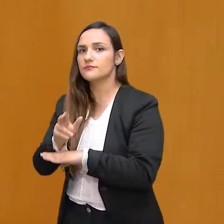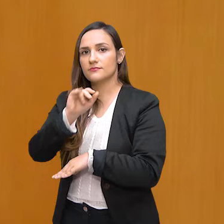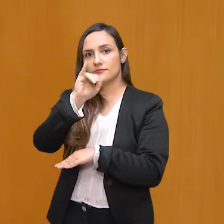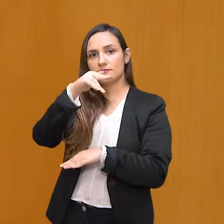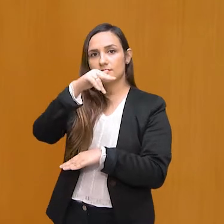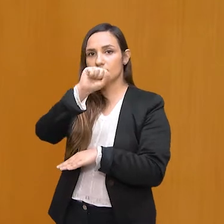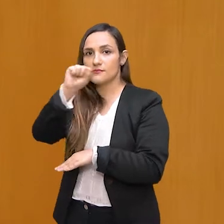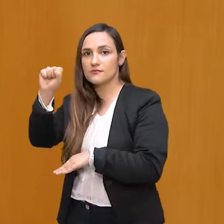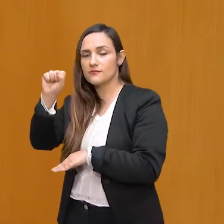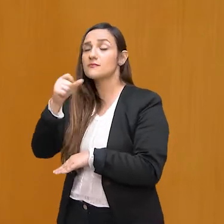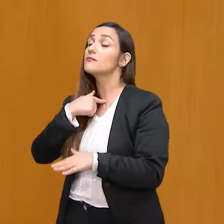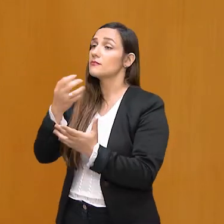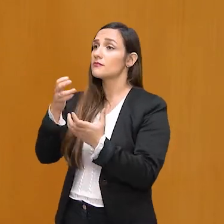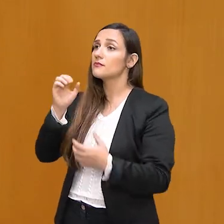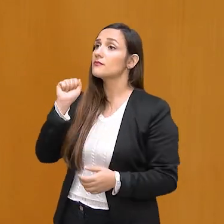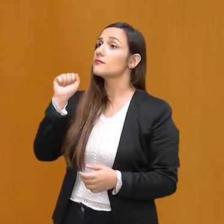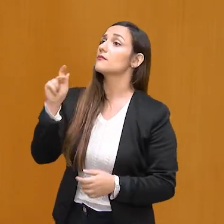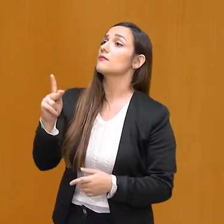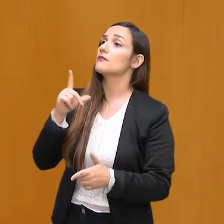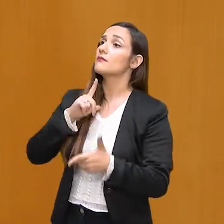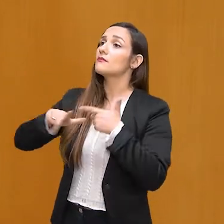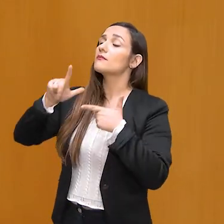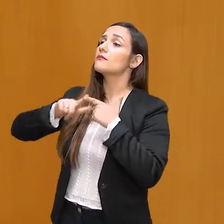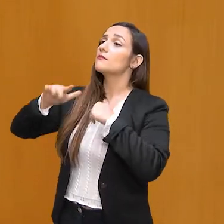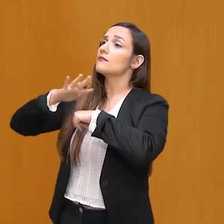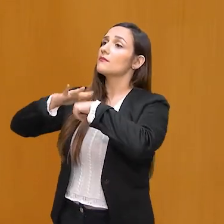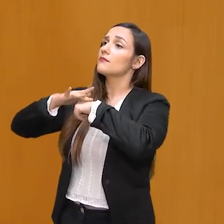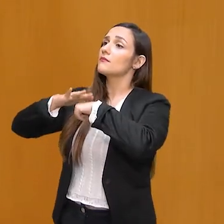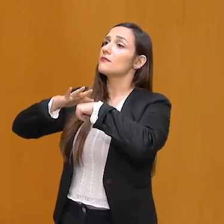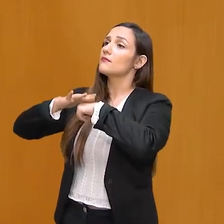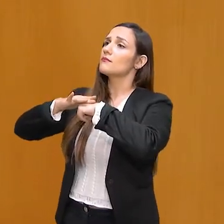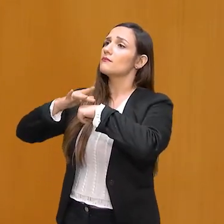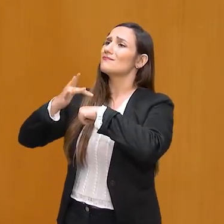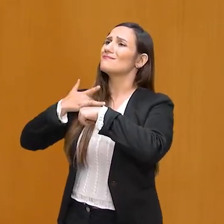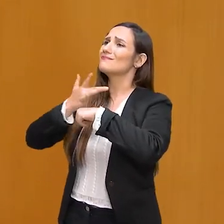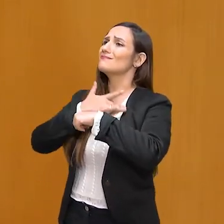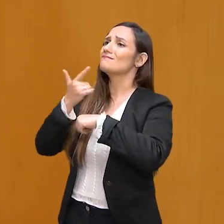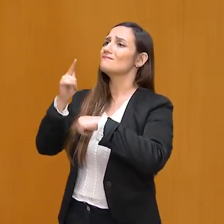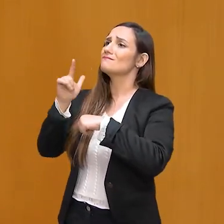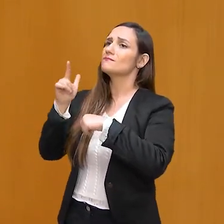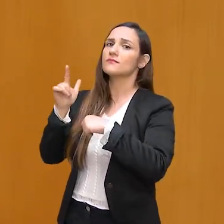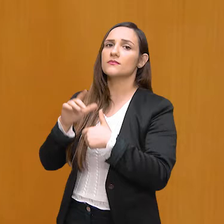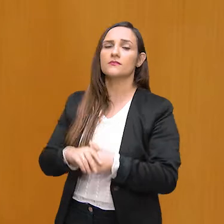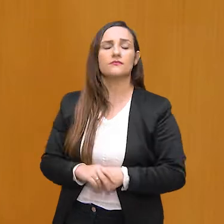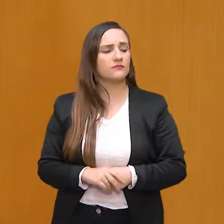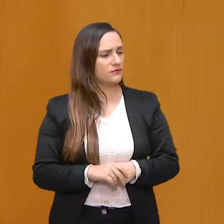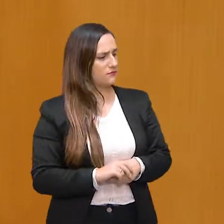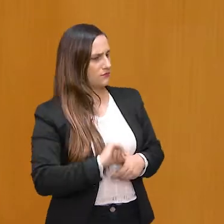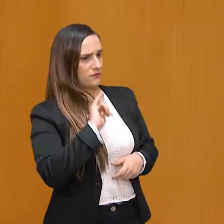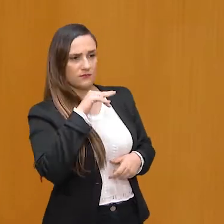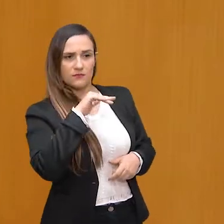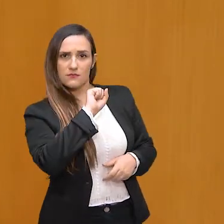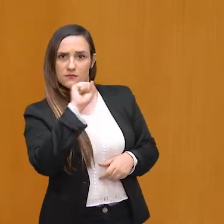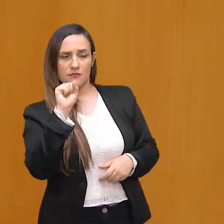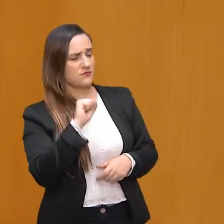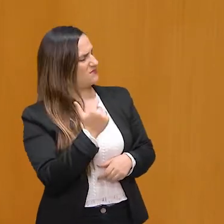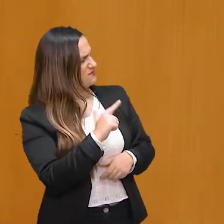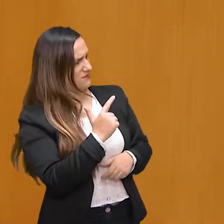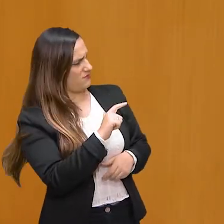uma aposentadoria por um problema de saúde. E o INSS entende que você não tem